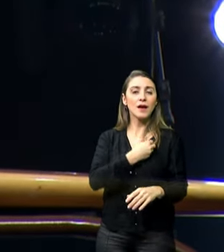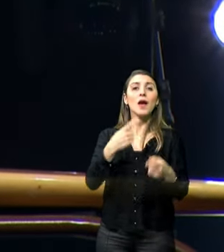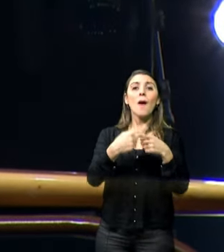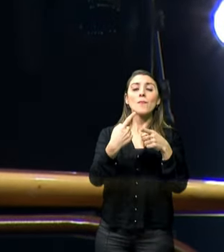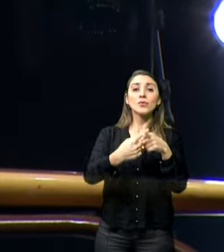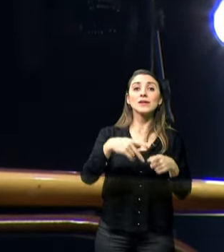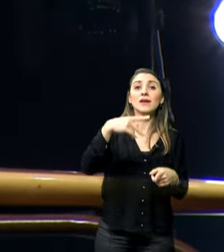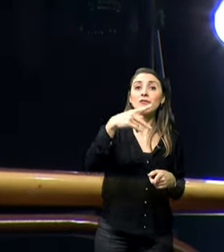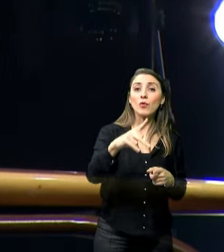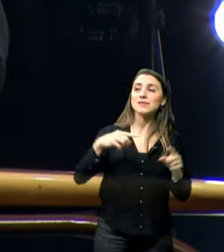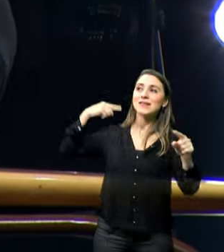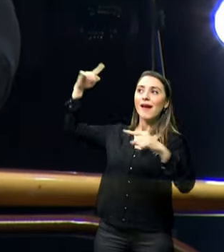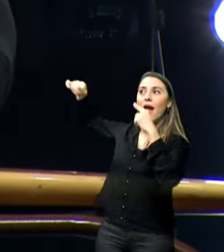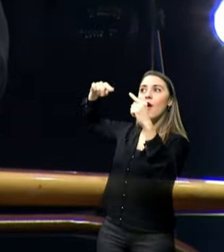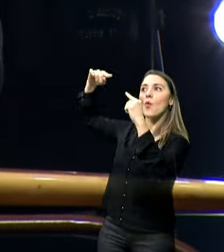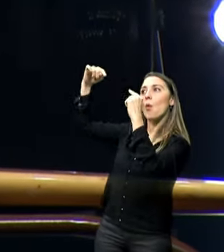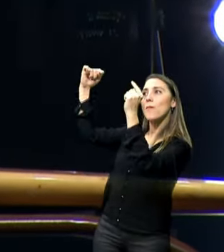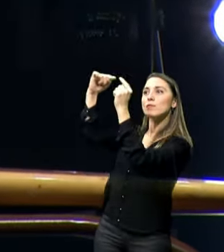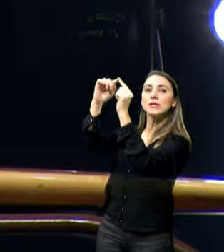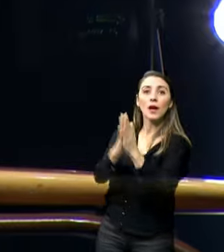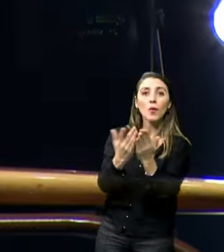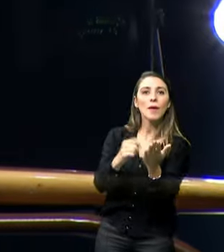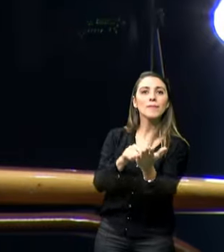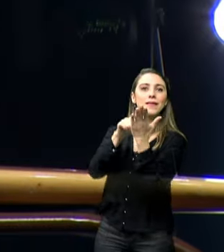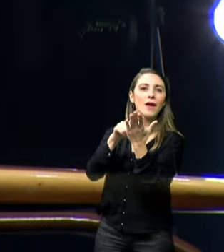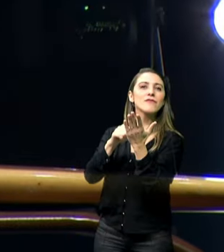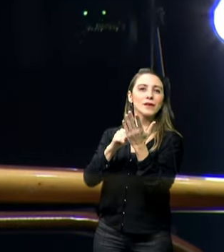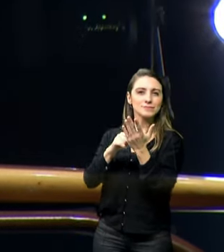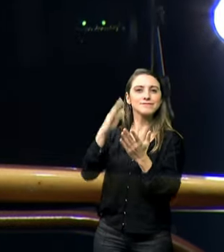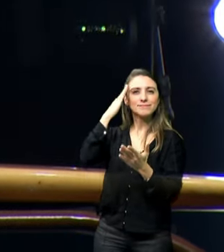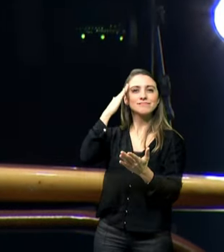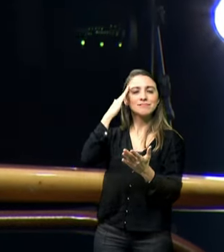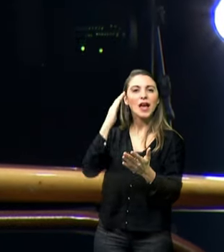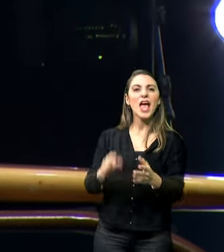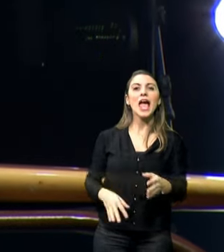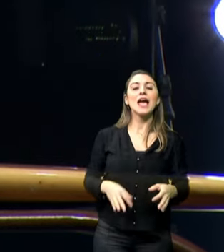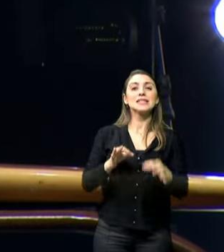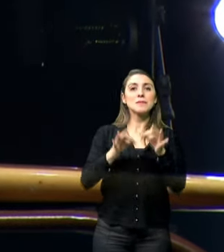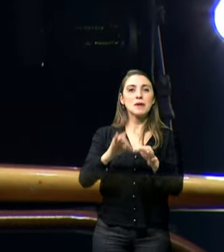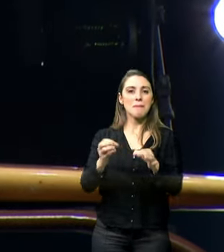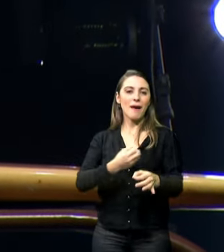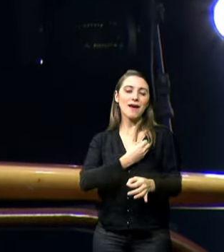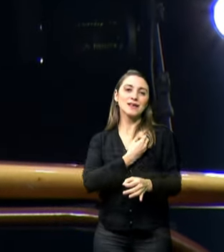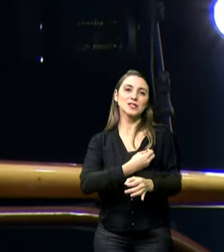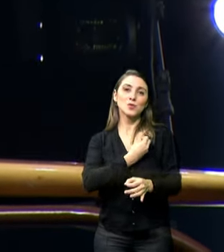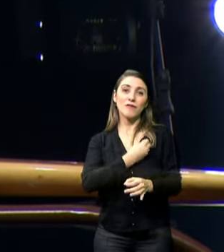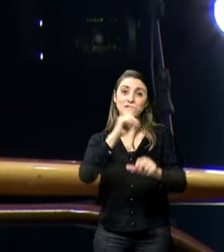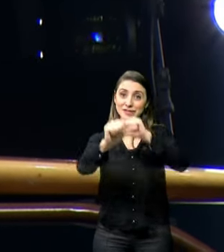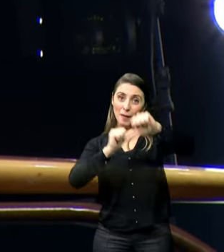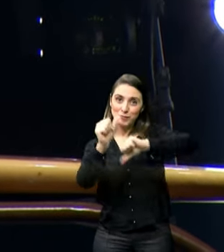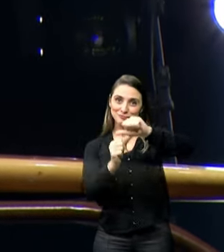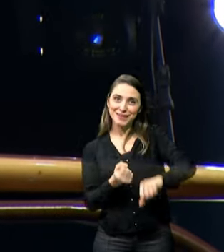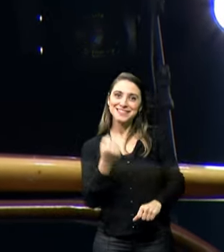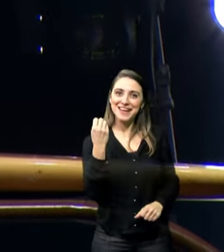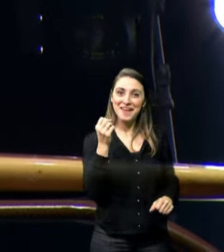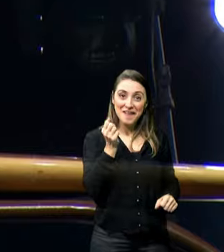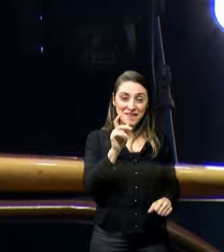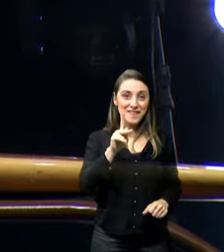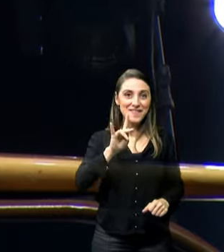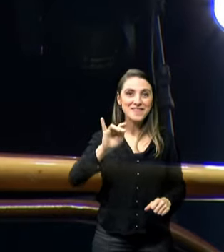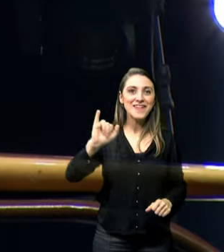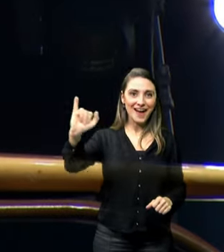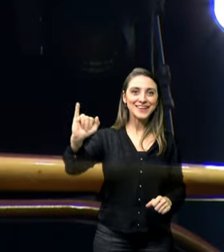Se prepare para tremendas mudanças na sua vida e na sua história, em nome de Cristo Jesus. Amém.